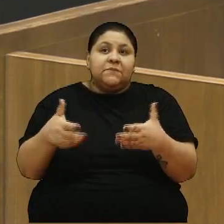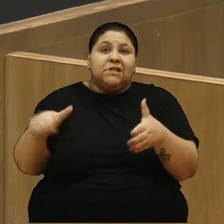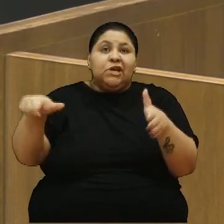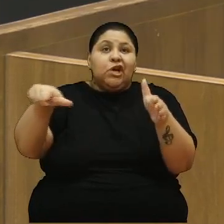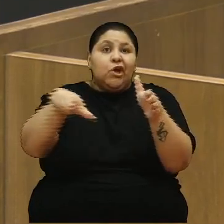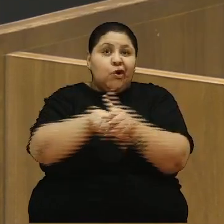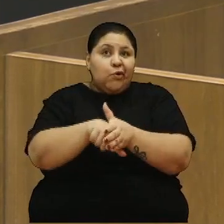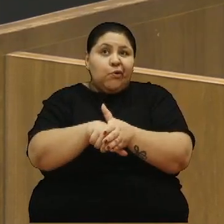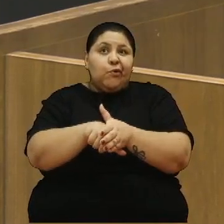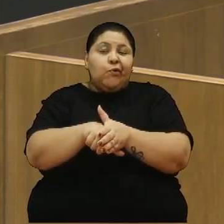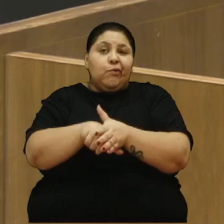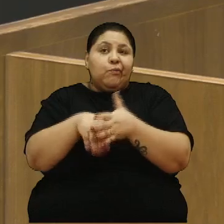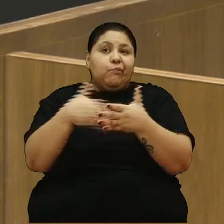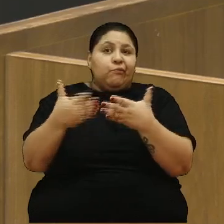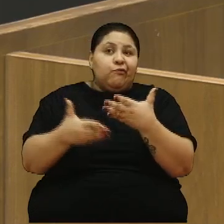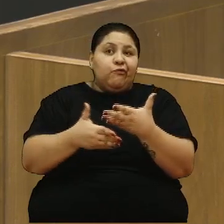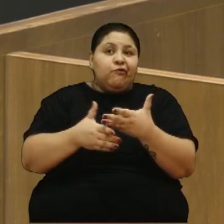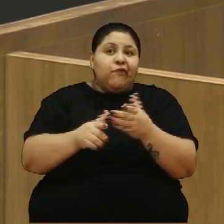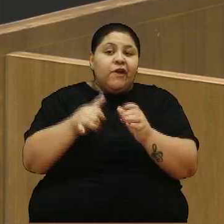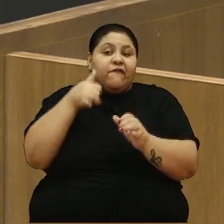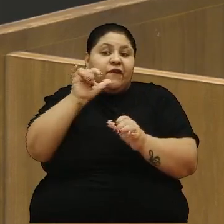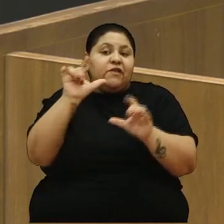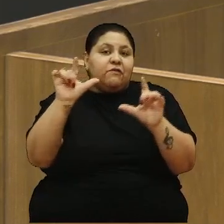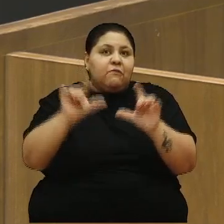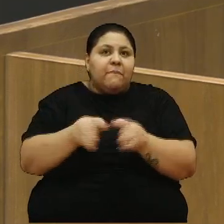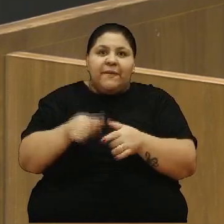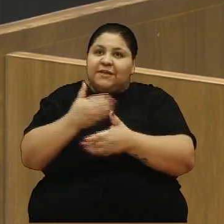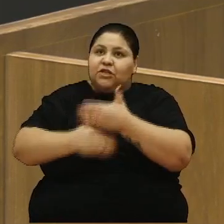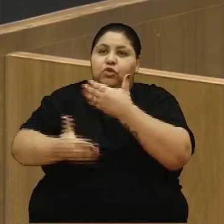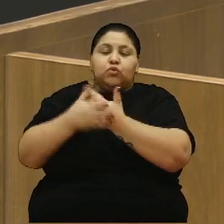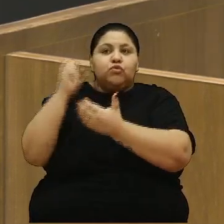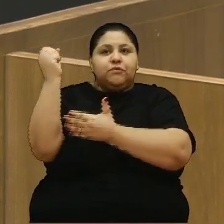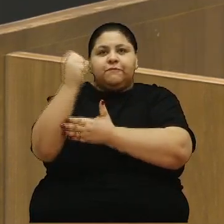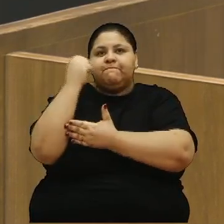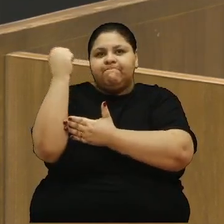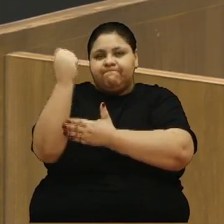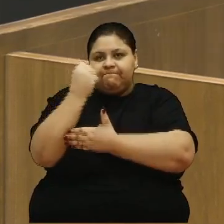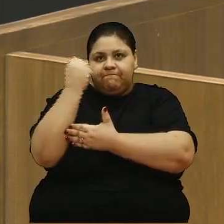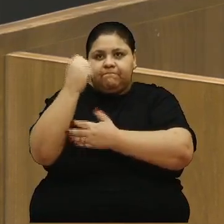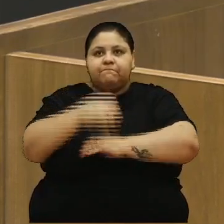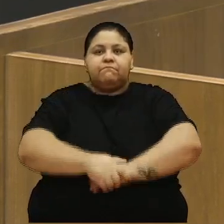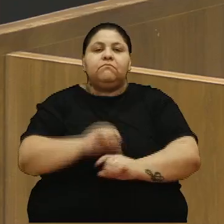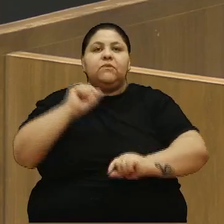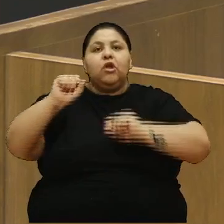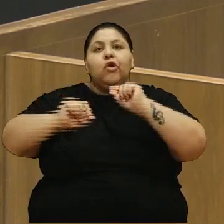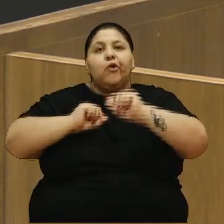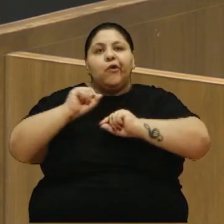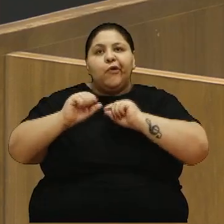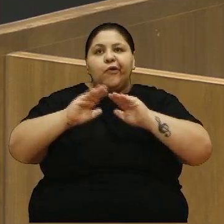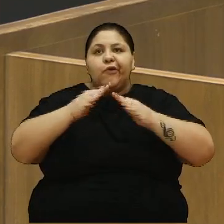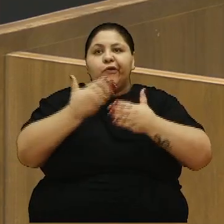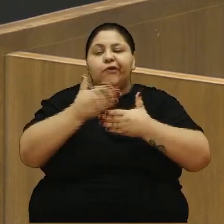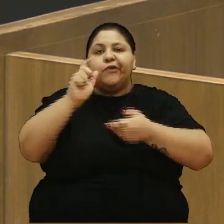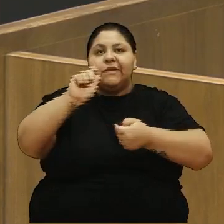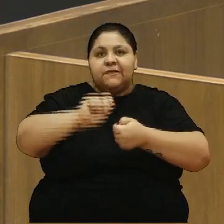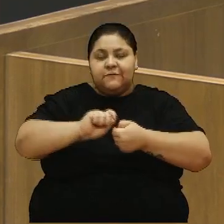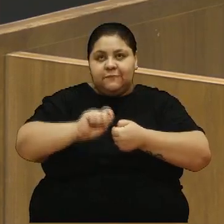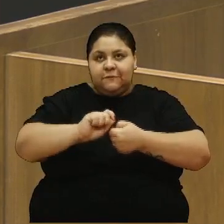vai encobertando o menor, mas é tudo grave, né? E aí, o que a escola